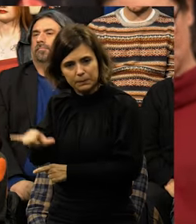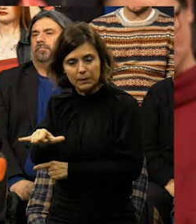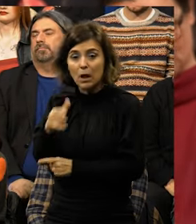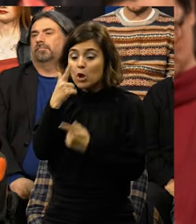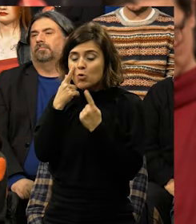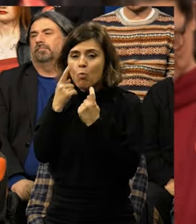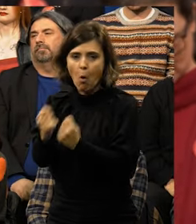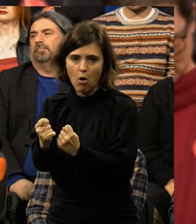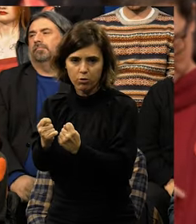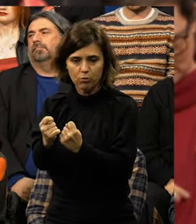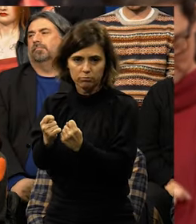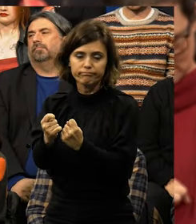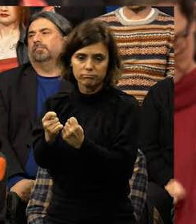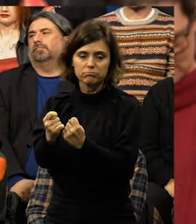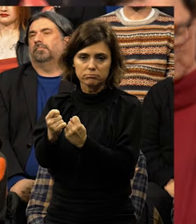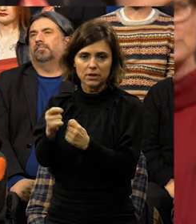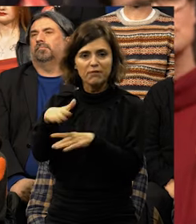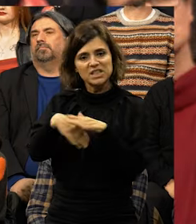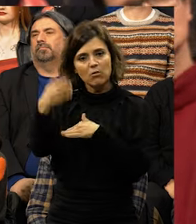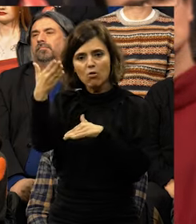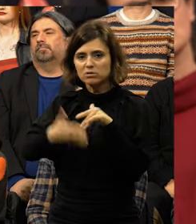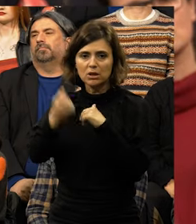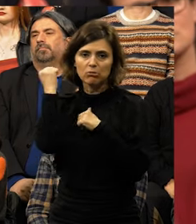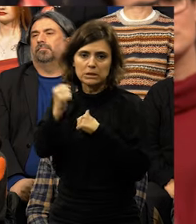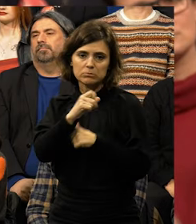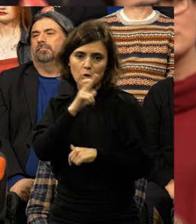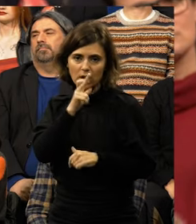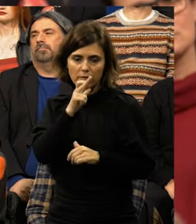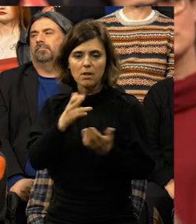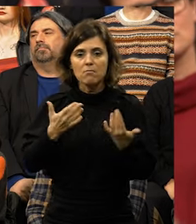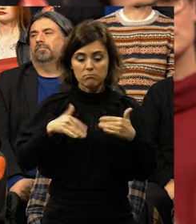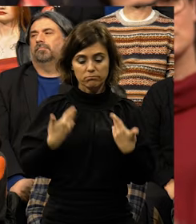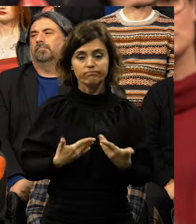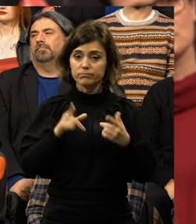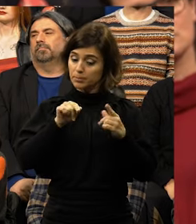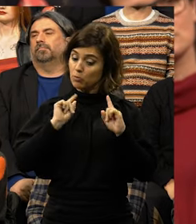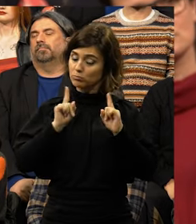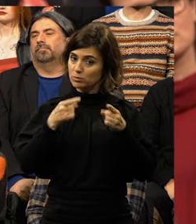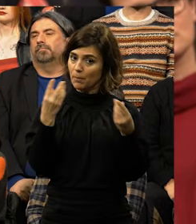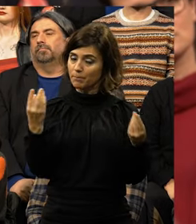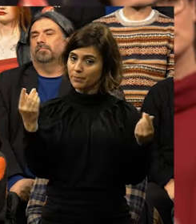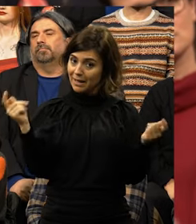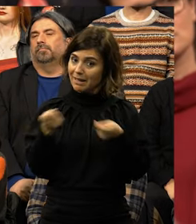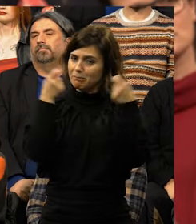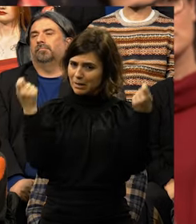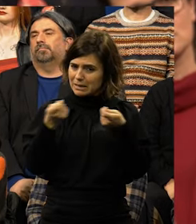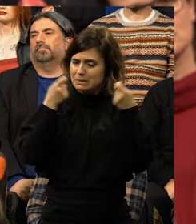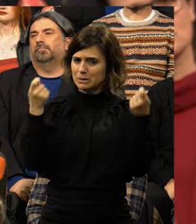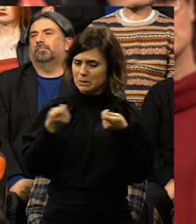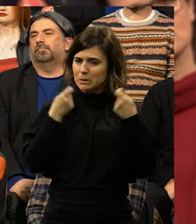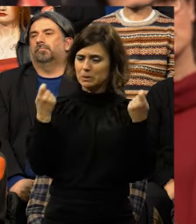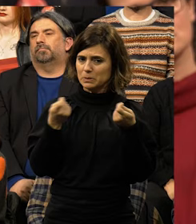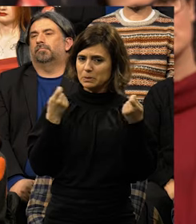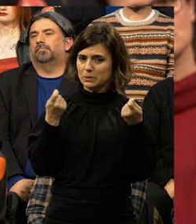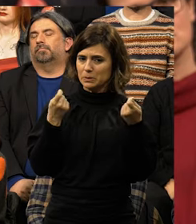horrendos mas também agora quando comeou a campanha com muito muito tempo tardio e